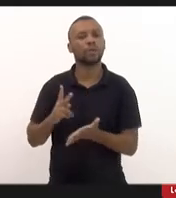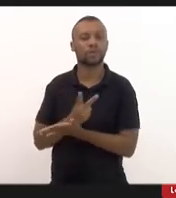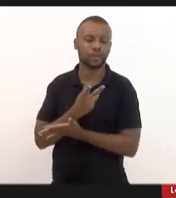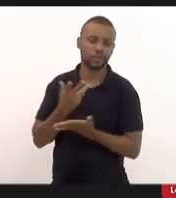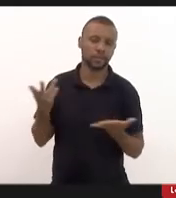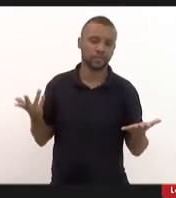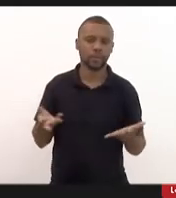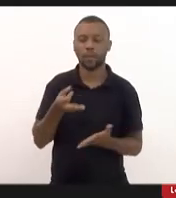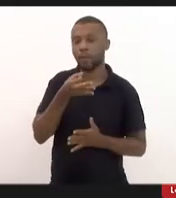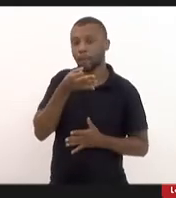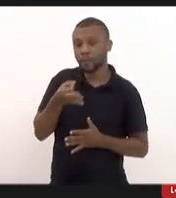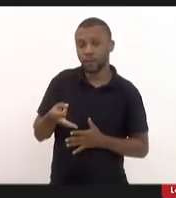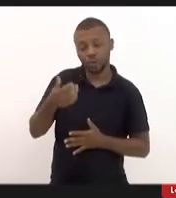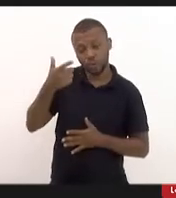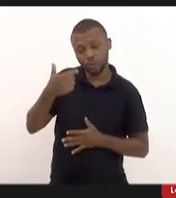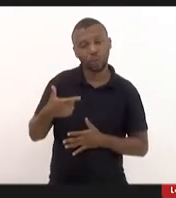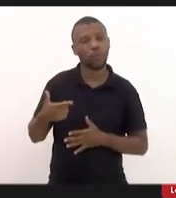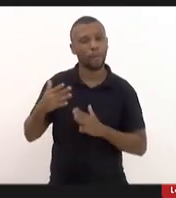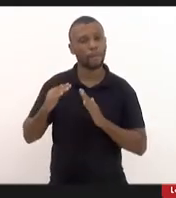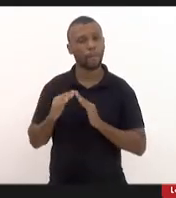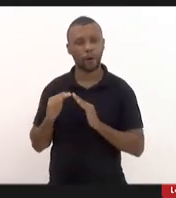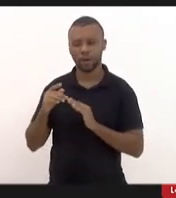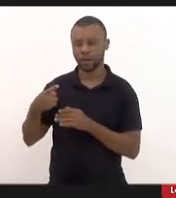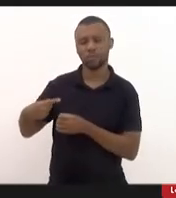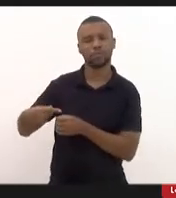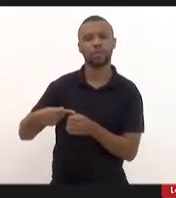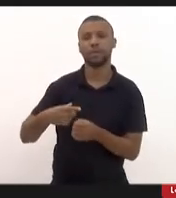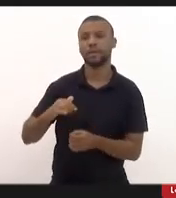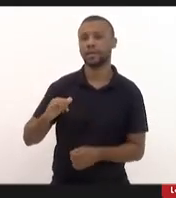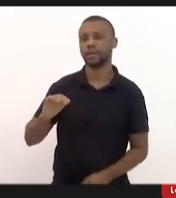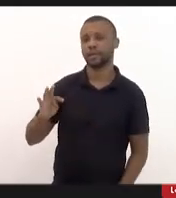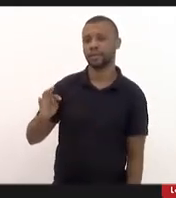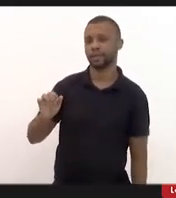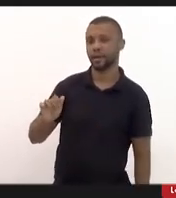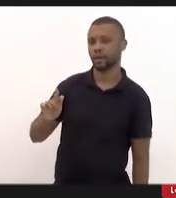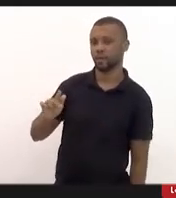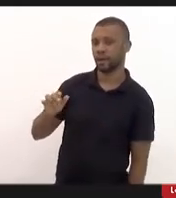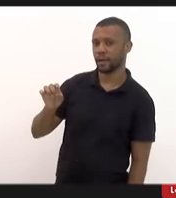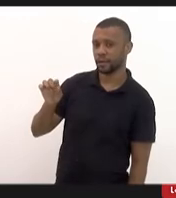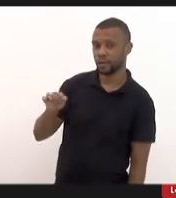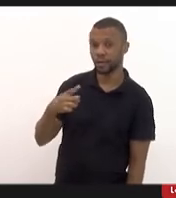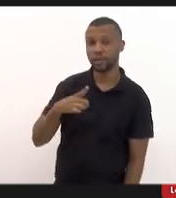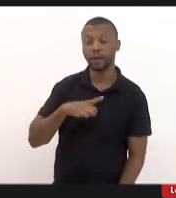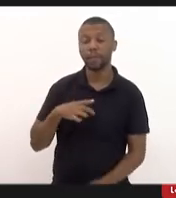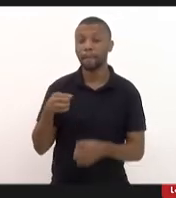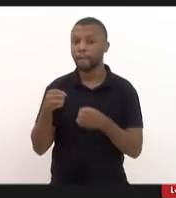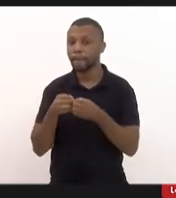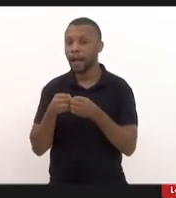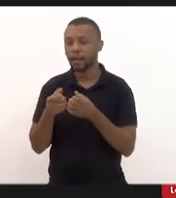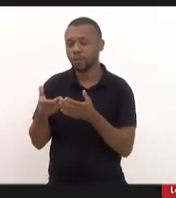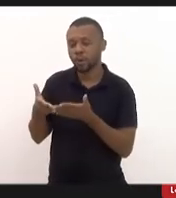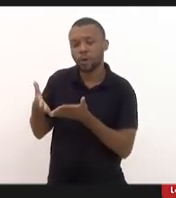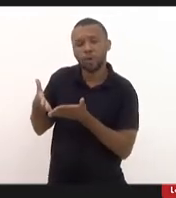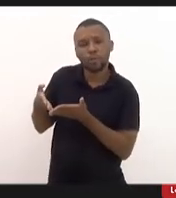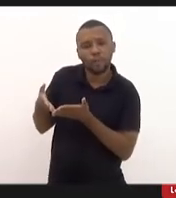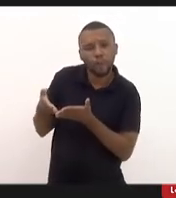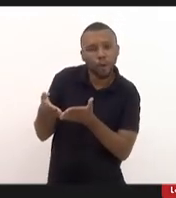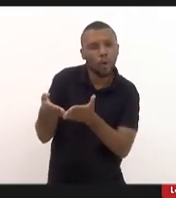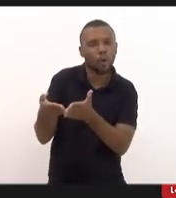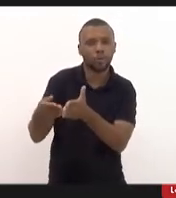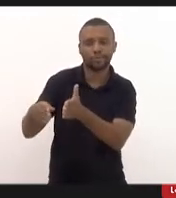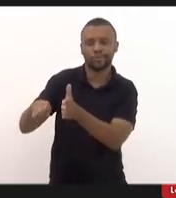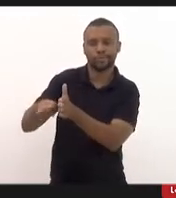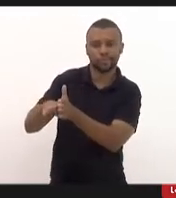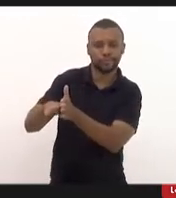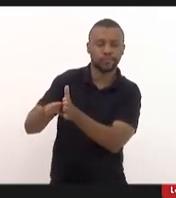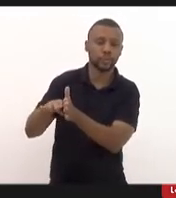e aqui de Itaguaí, a gente tem um maior interesse, né, porque a gente está próximo do porto, tem o escoamento, e a gente quer